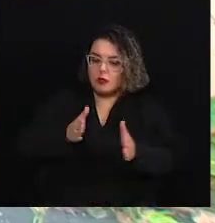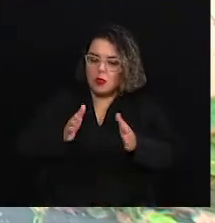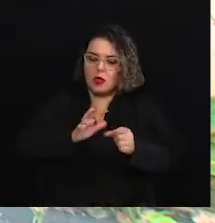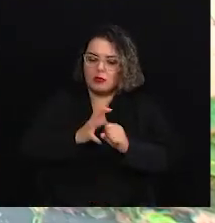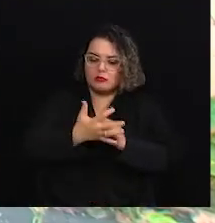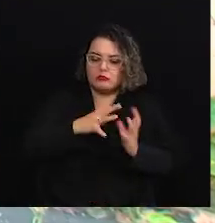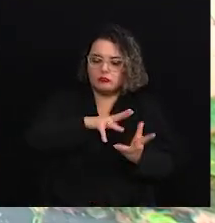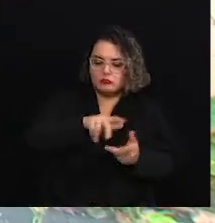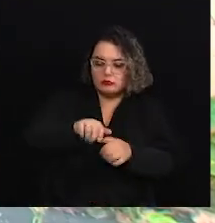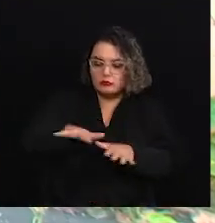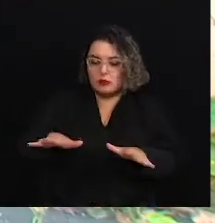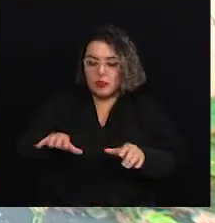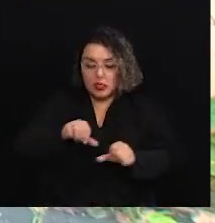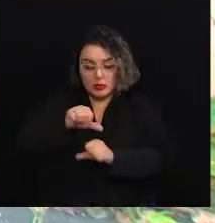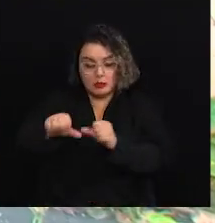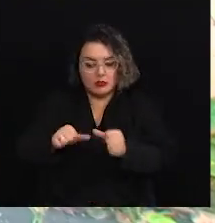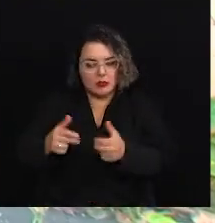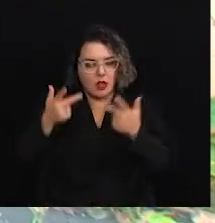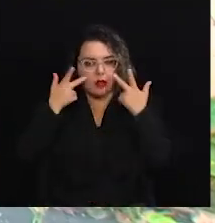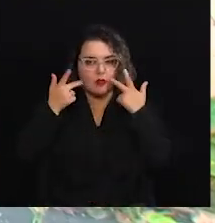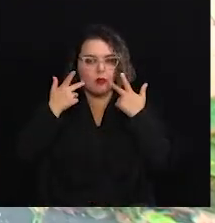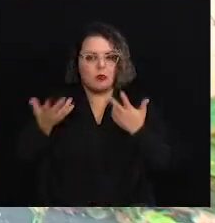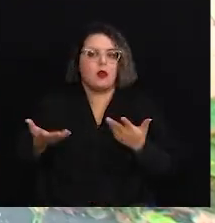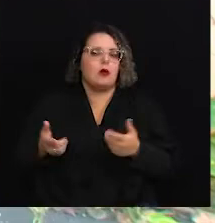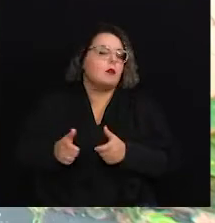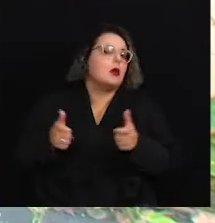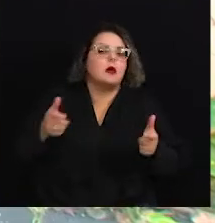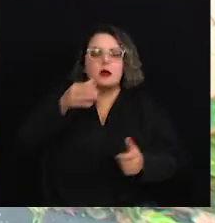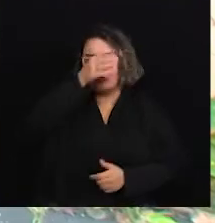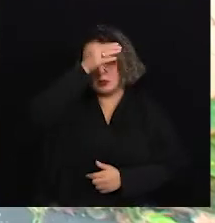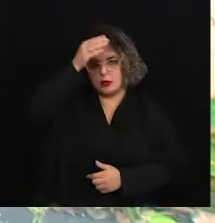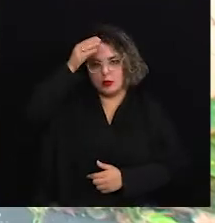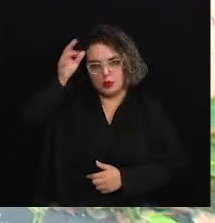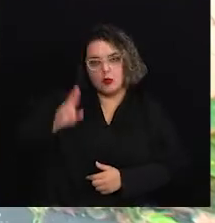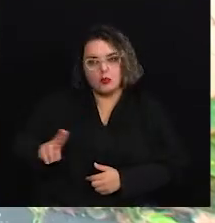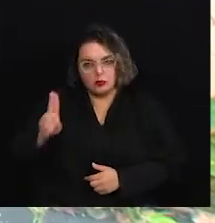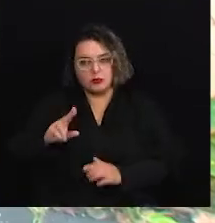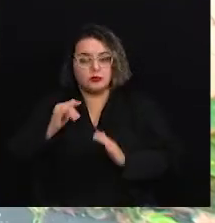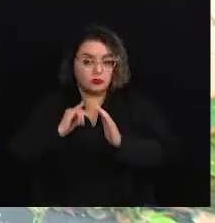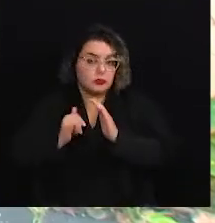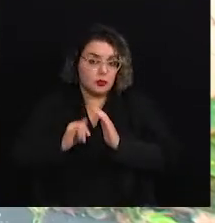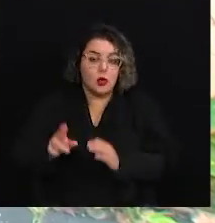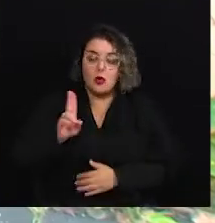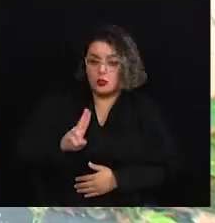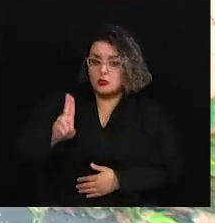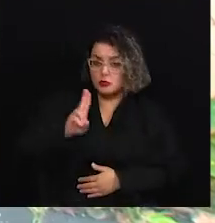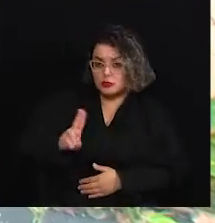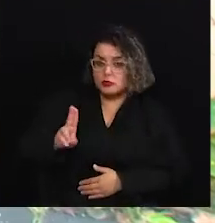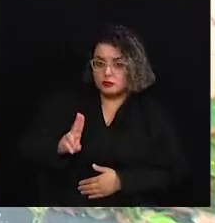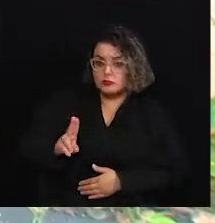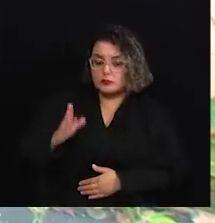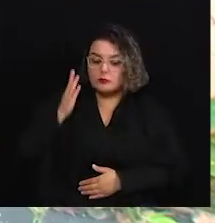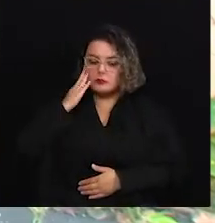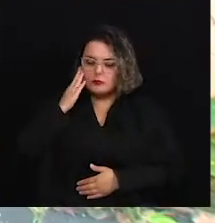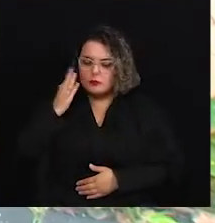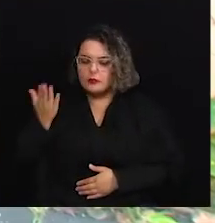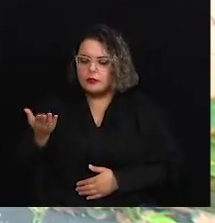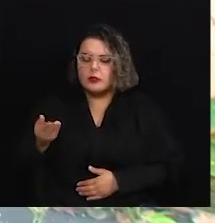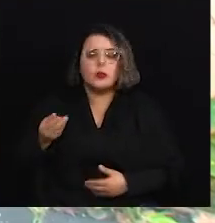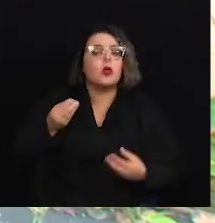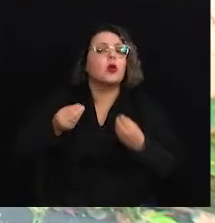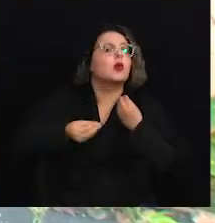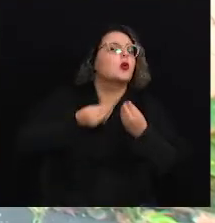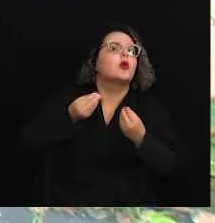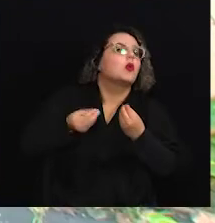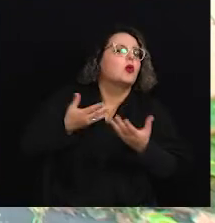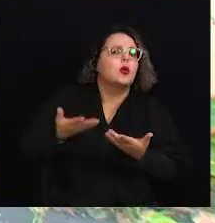do momento pandêmico e agora essa transição para o não, muitos dos nossos clientes que utilizam nossa ferramenta acabam usando a ferramenta até para saber assim,